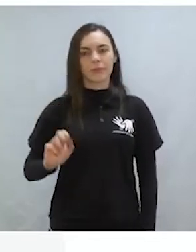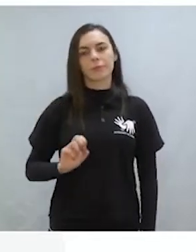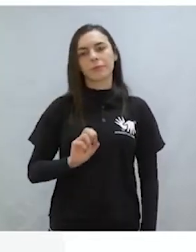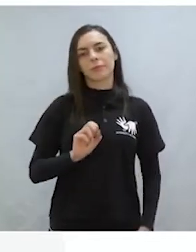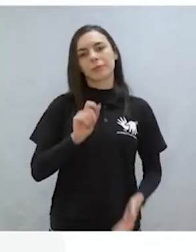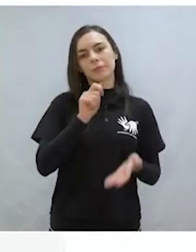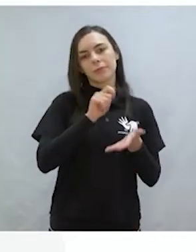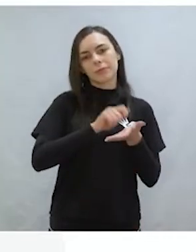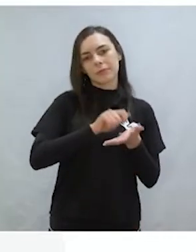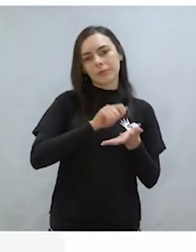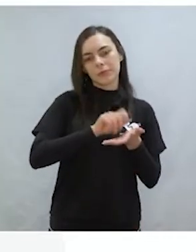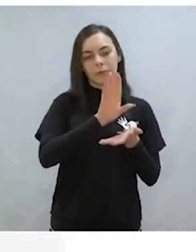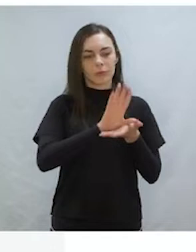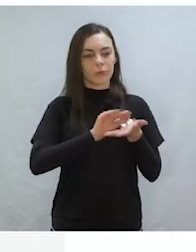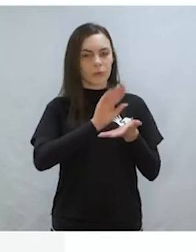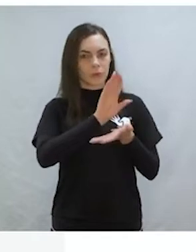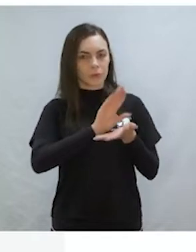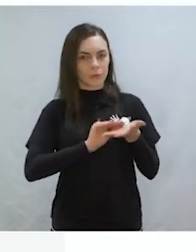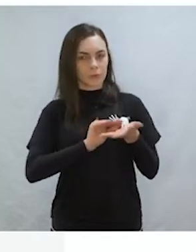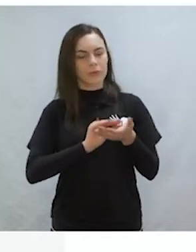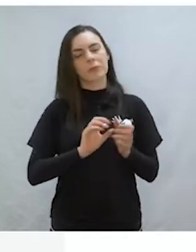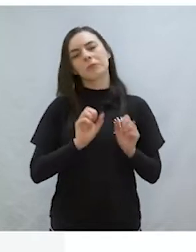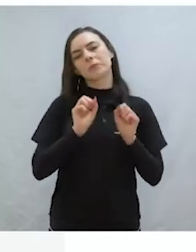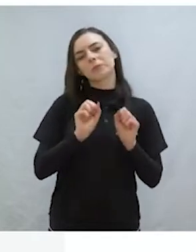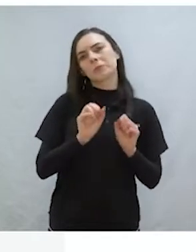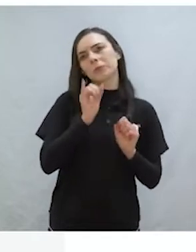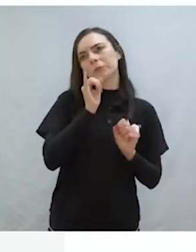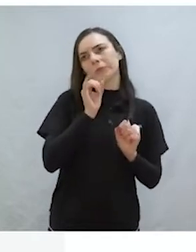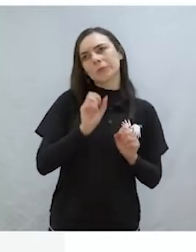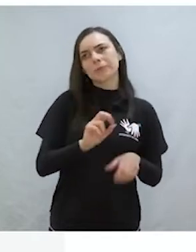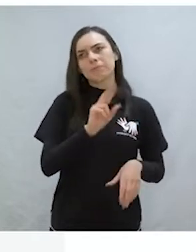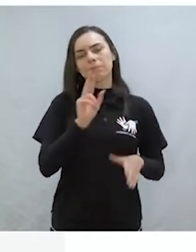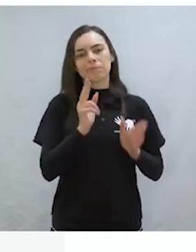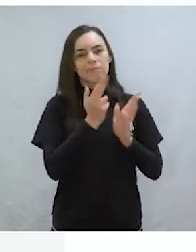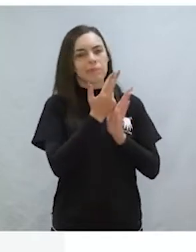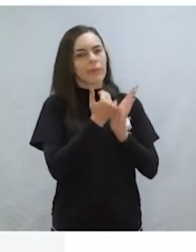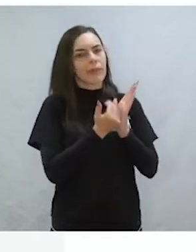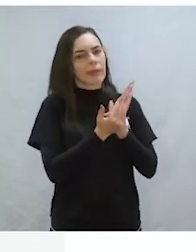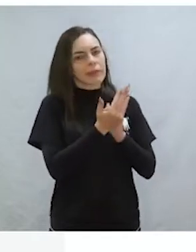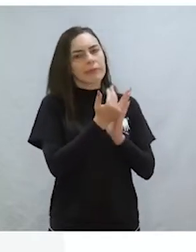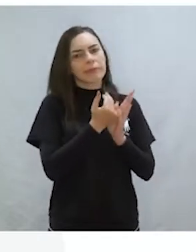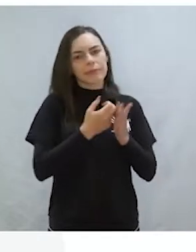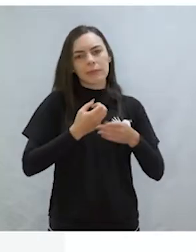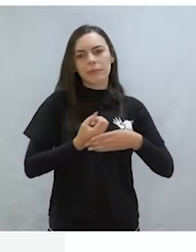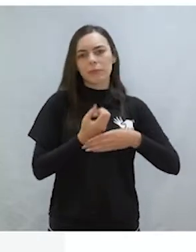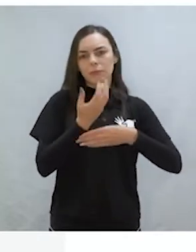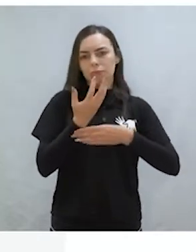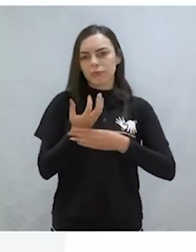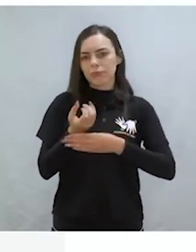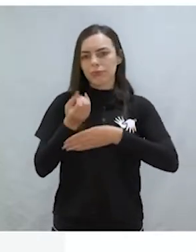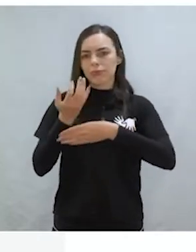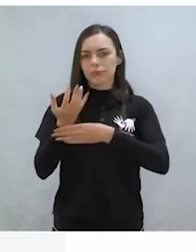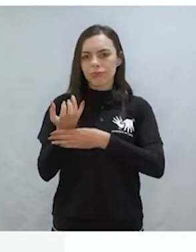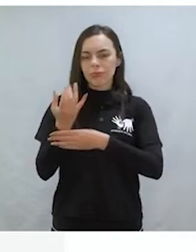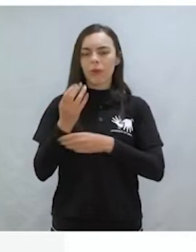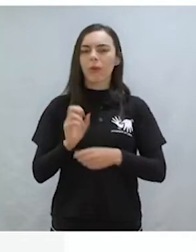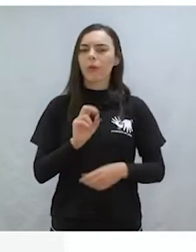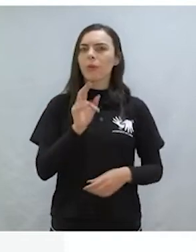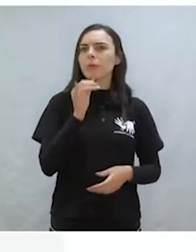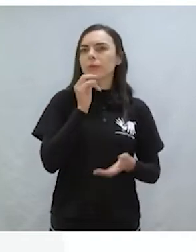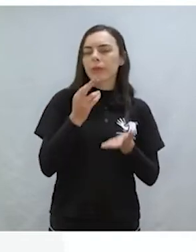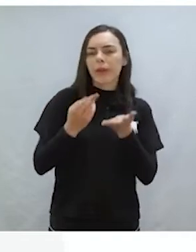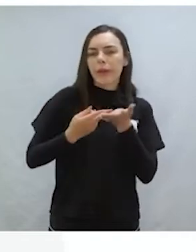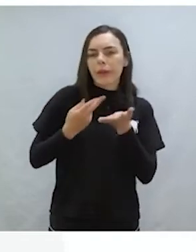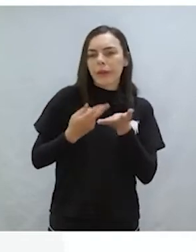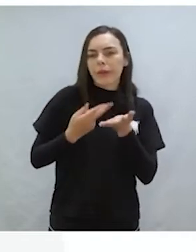baleia. Ou copia, pode fazer um desenho de uma baleia, ou se